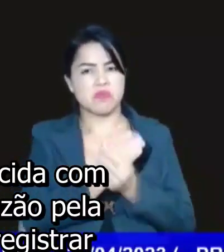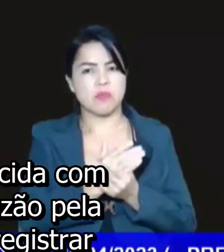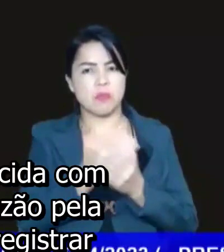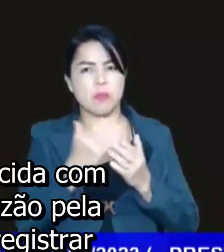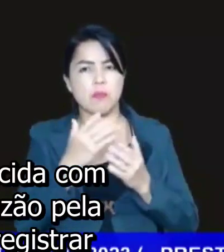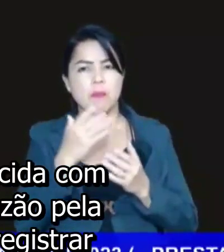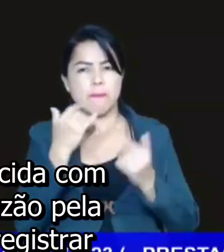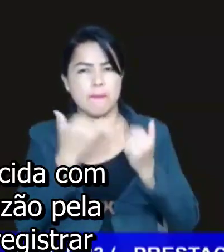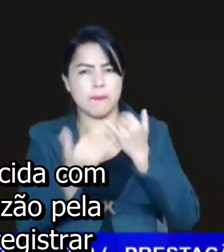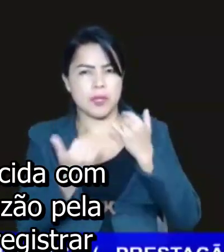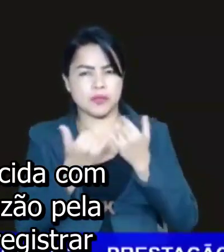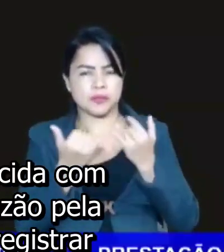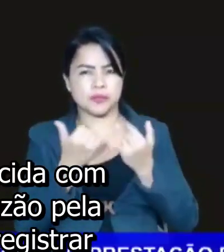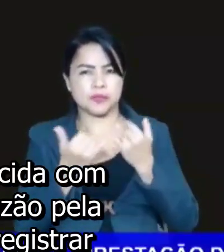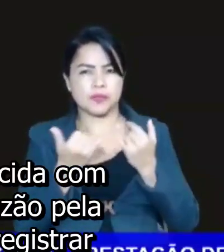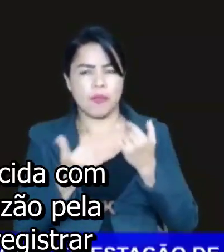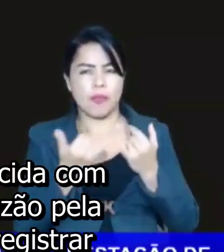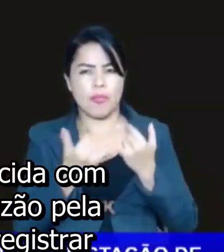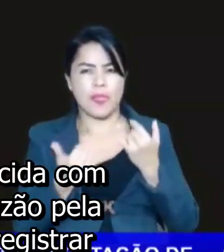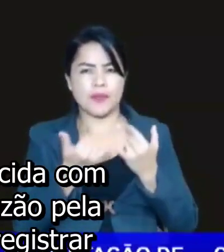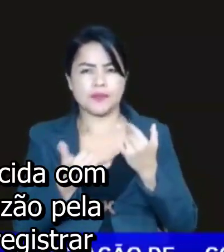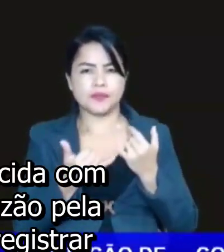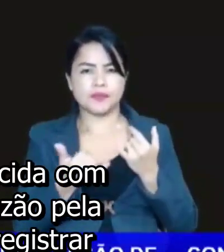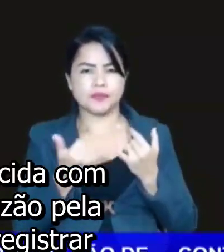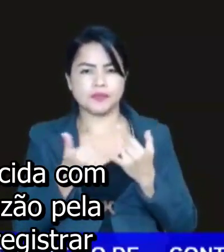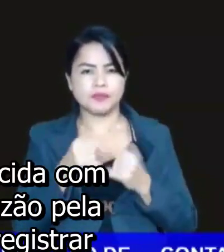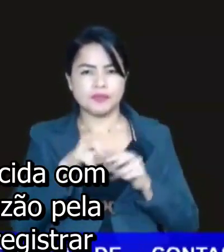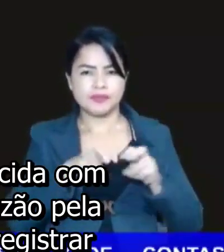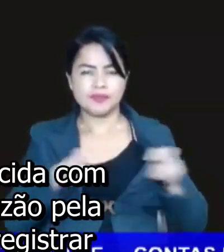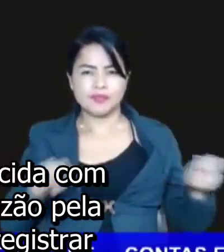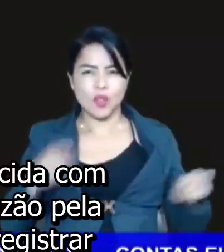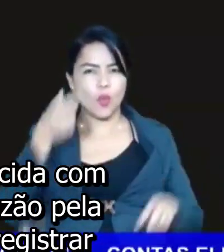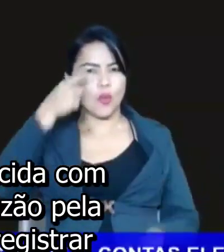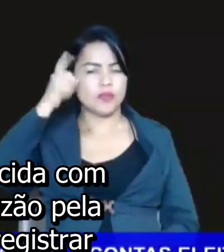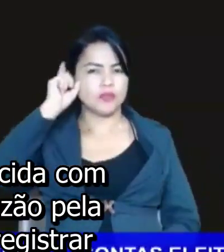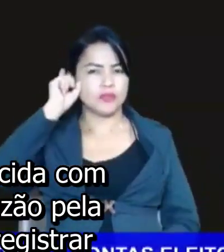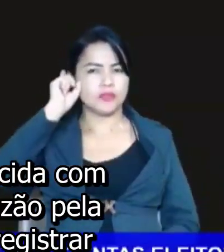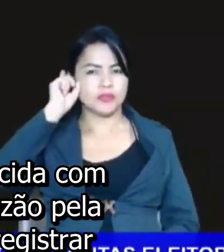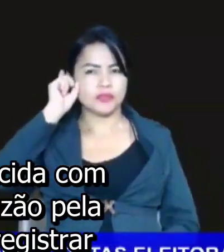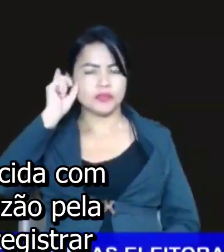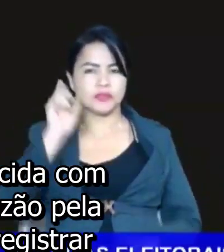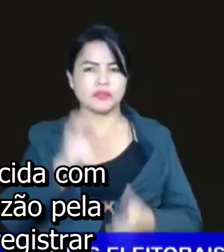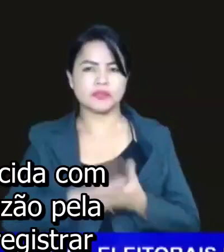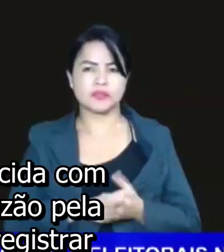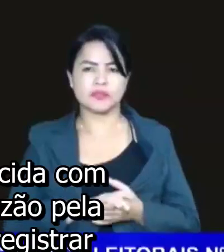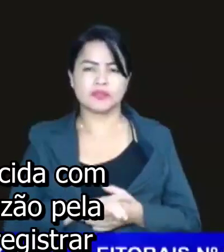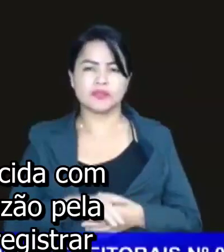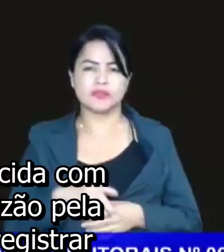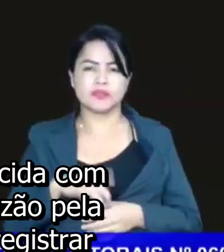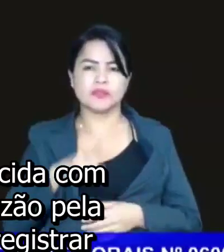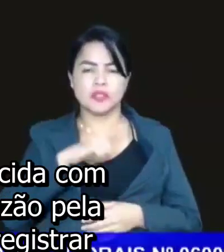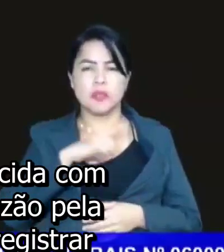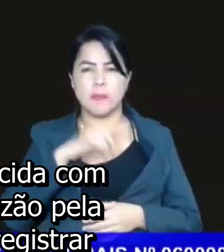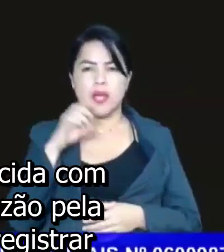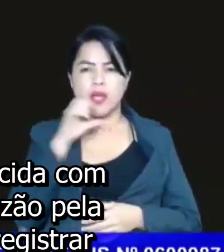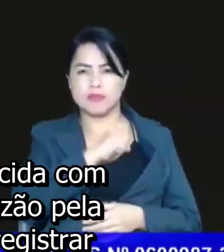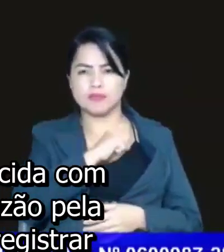doutor com Pablo. a que foi tratada por essa corte no dia de ontem, razão pela qual serei mais